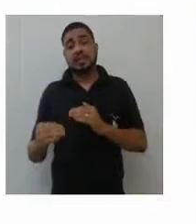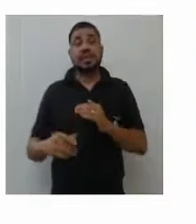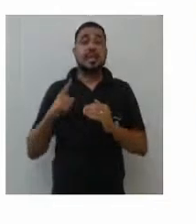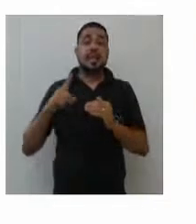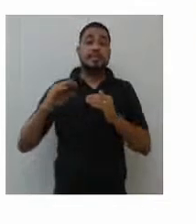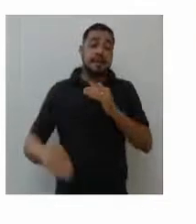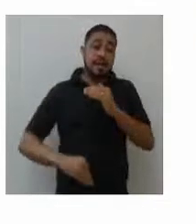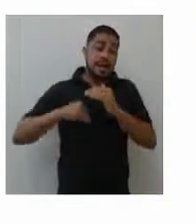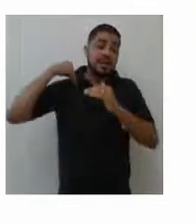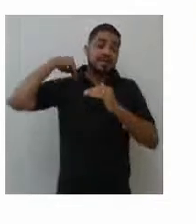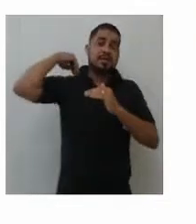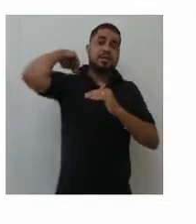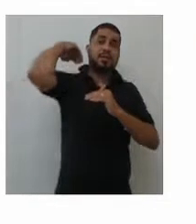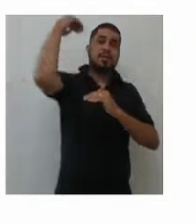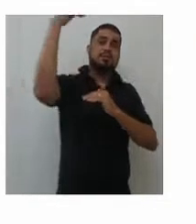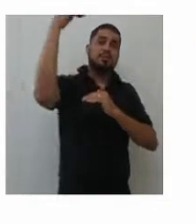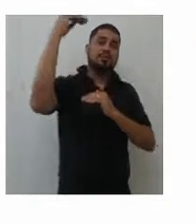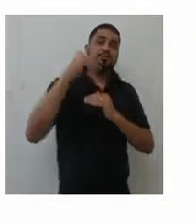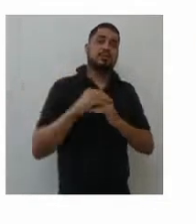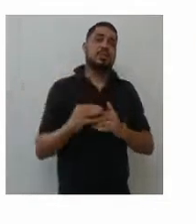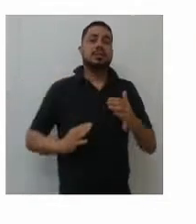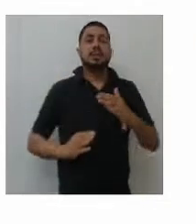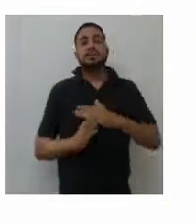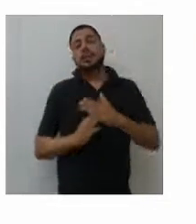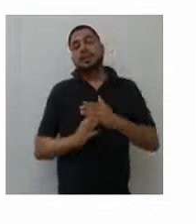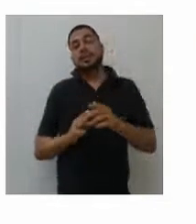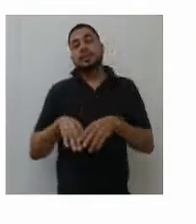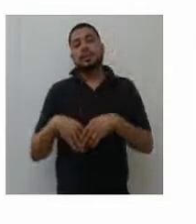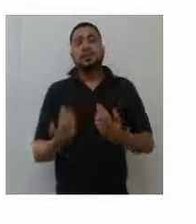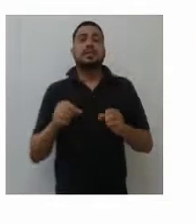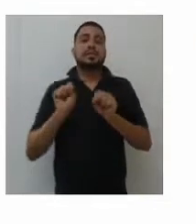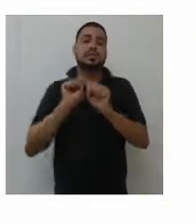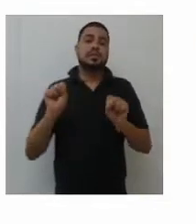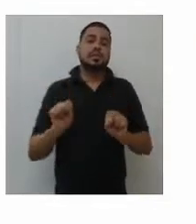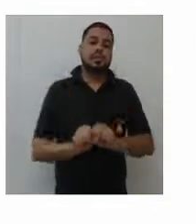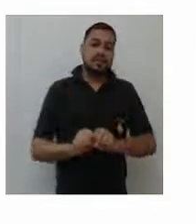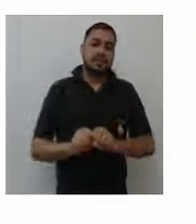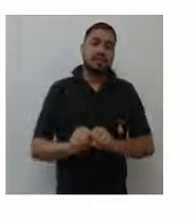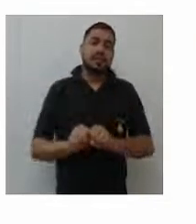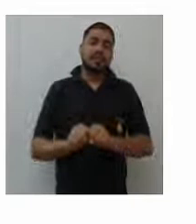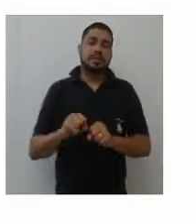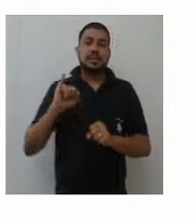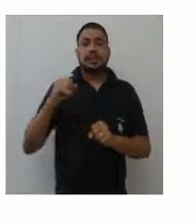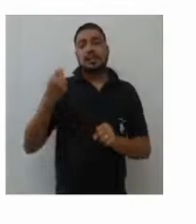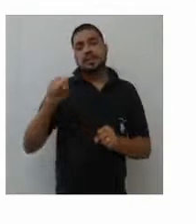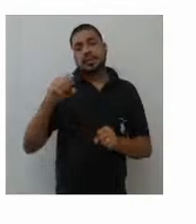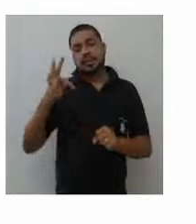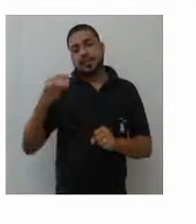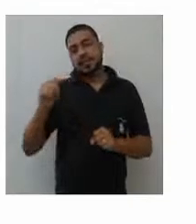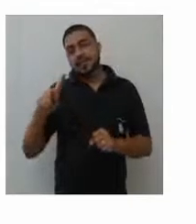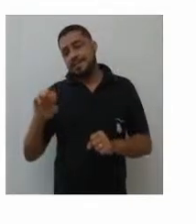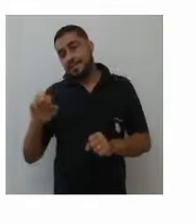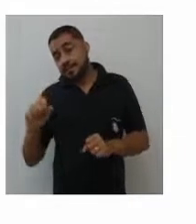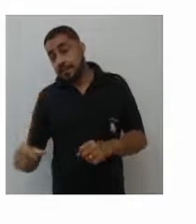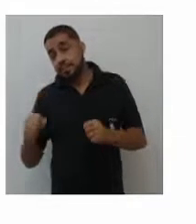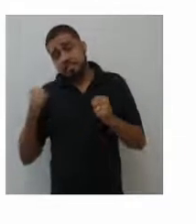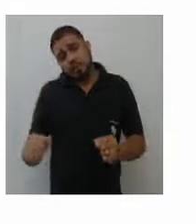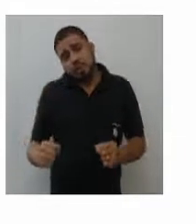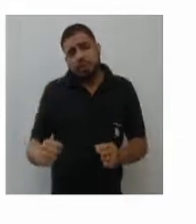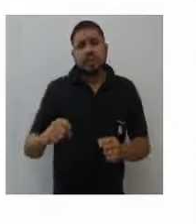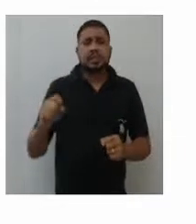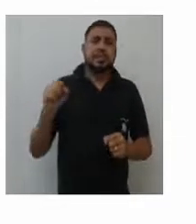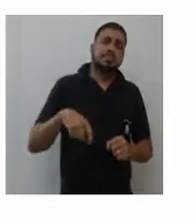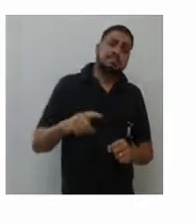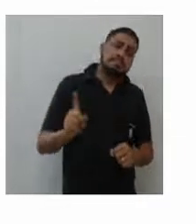soluto é maior que a máxima permitida, então esse sistema é um sistema instável, podendo vir ou não formar